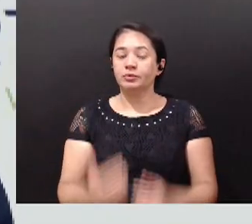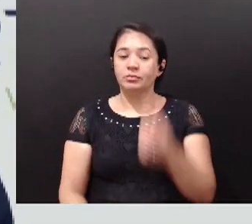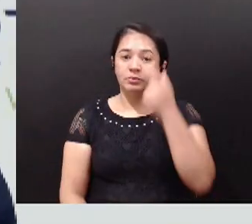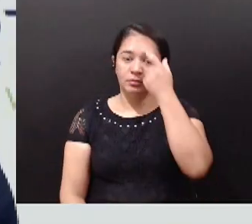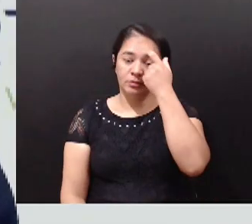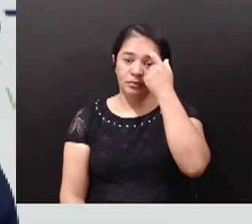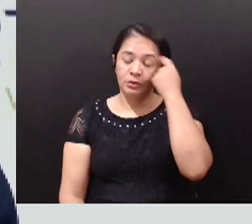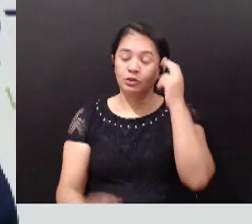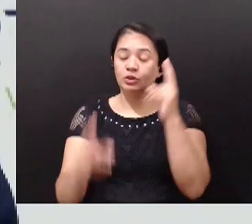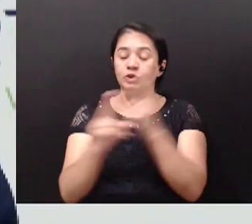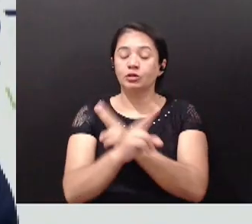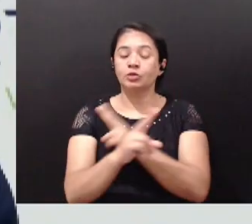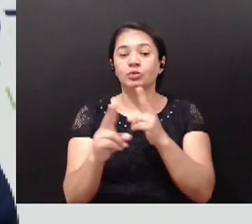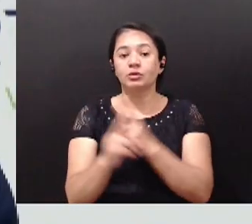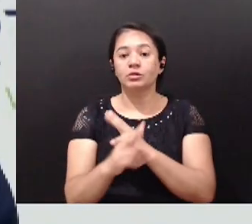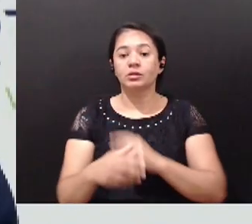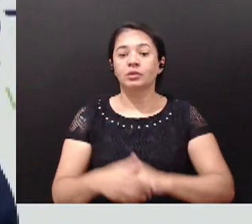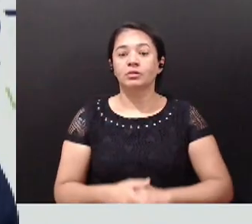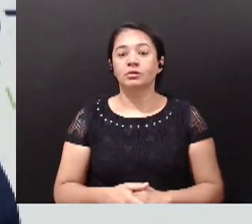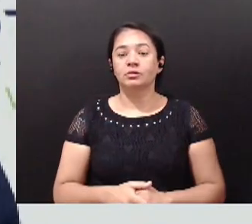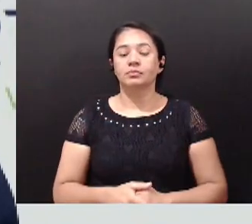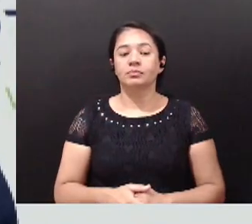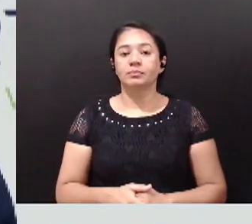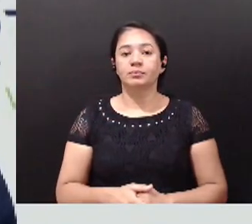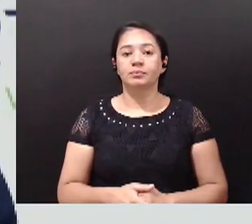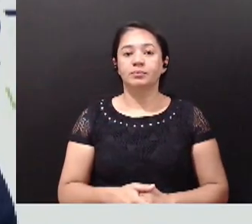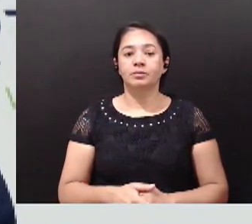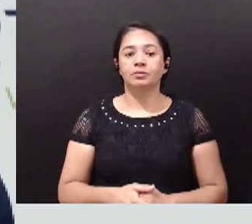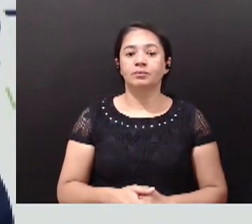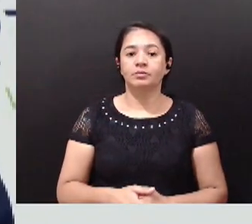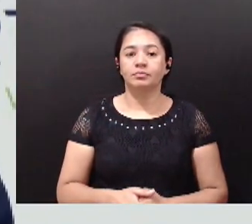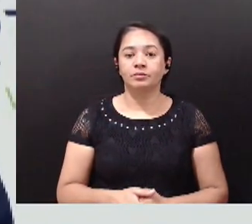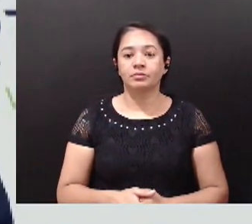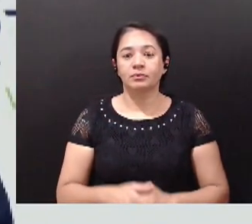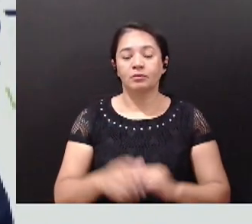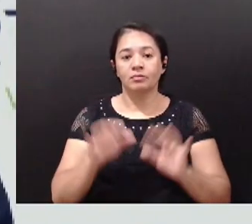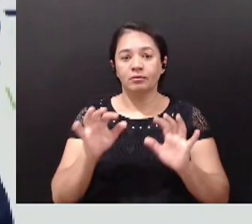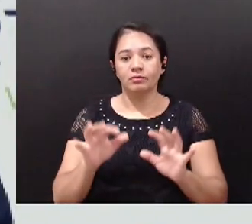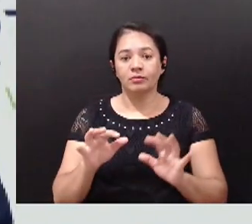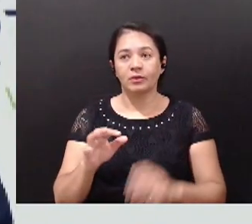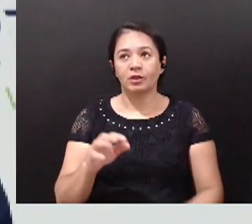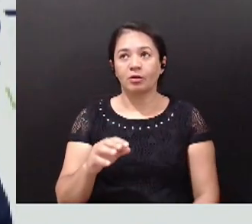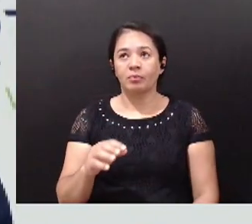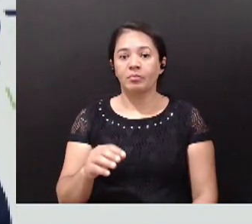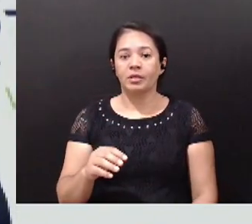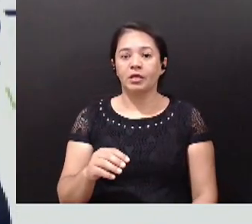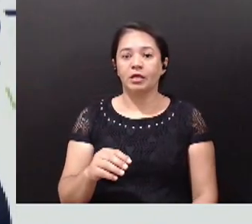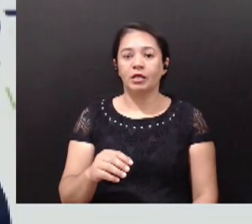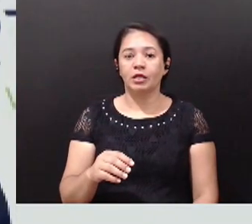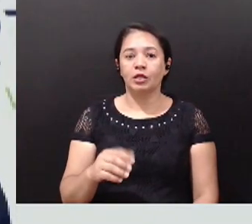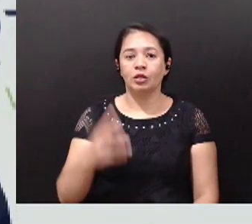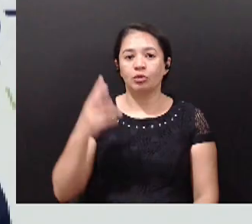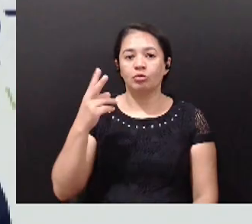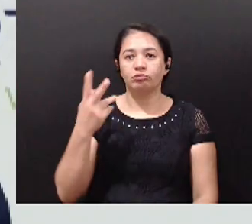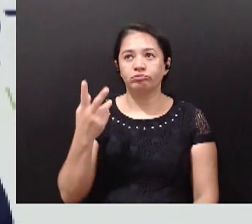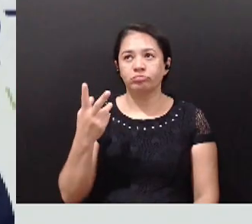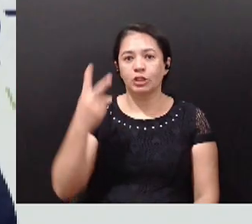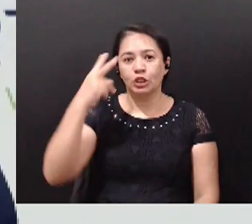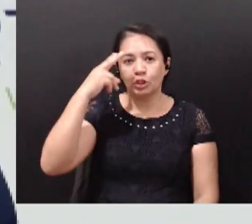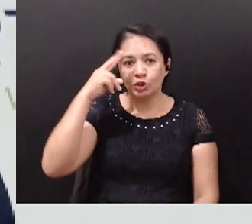né? E assim, em menos de 24 horas, o juiz tem que dar uma